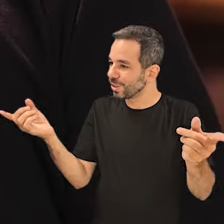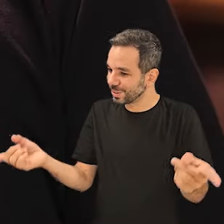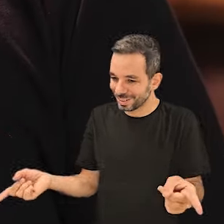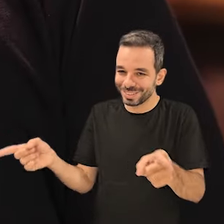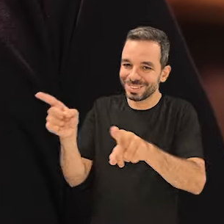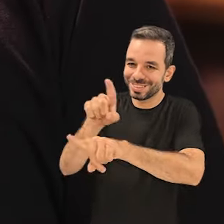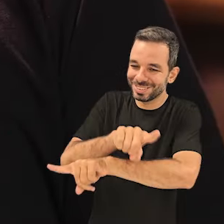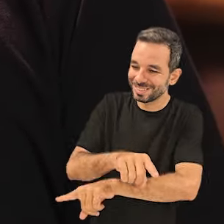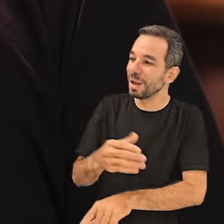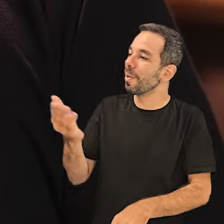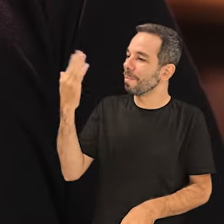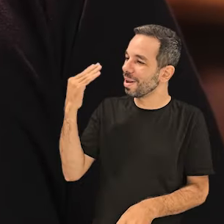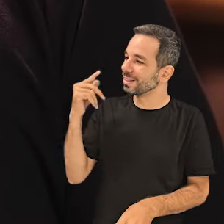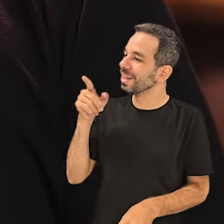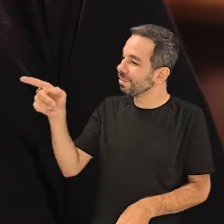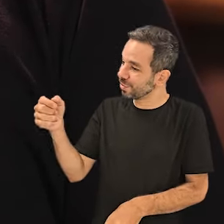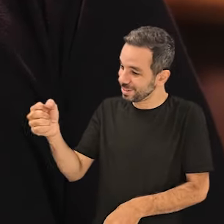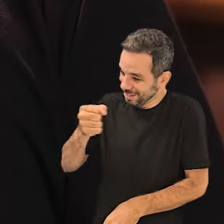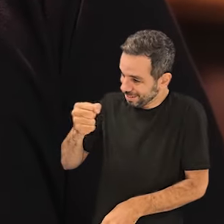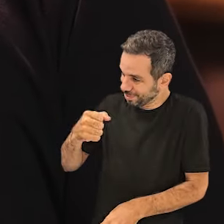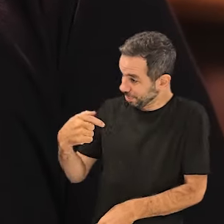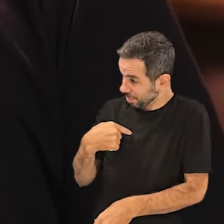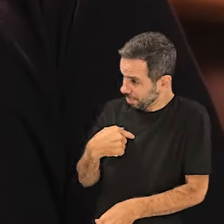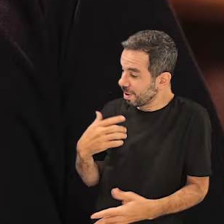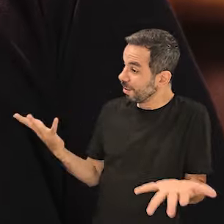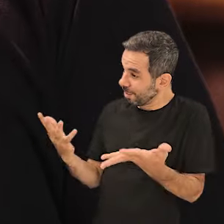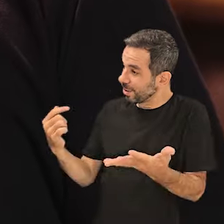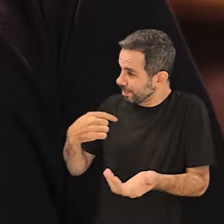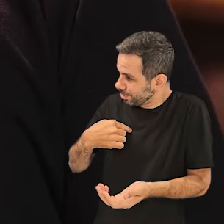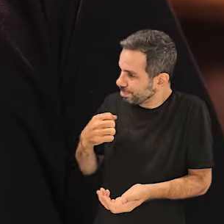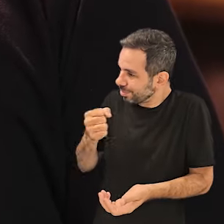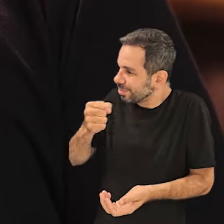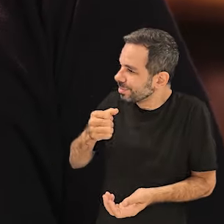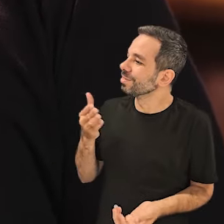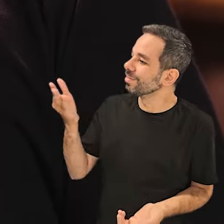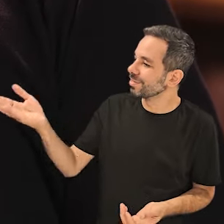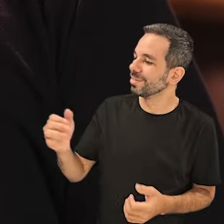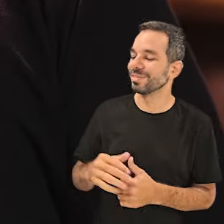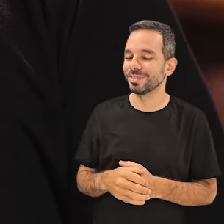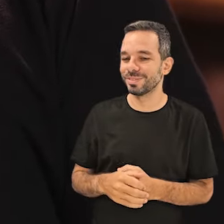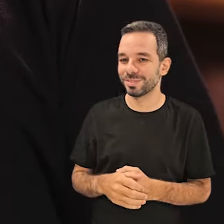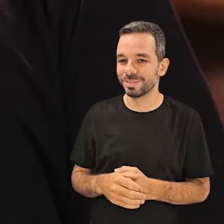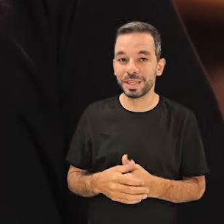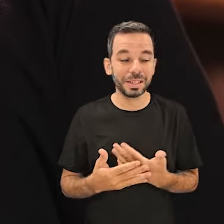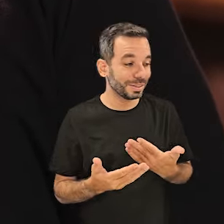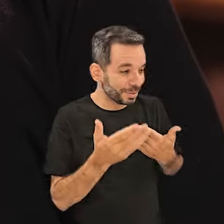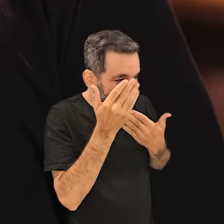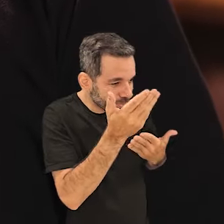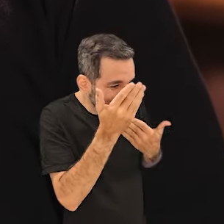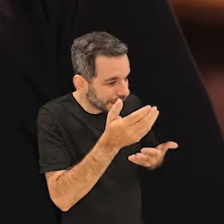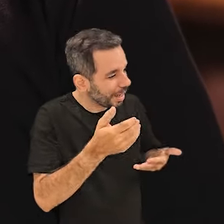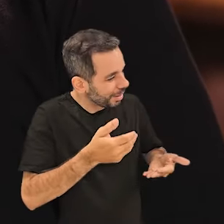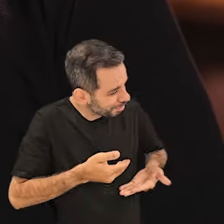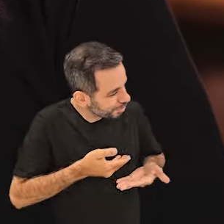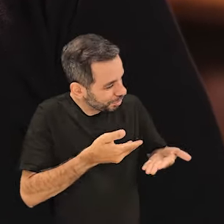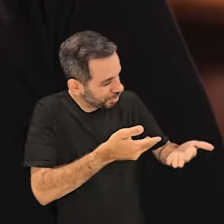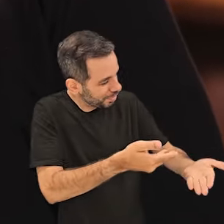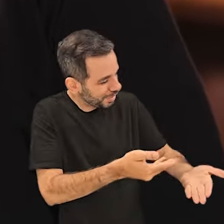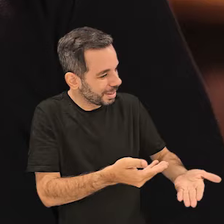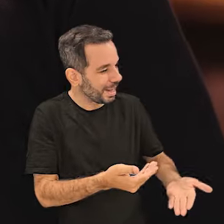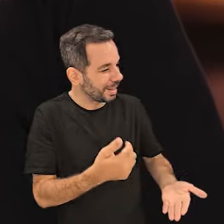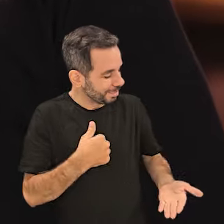inverteu. Fabrício já me entrevistou, hoje é a minha vez. Que alegria, querida. Muito obrigado pelo convite à TV Assembleia, é um prazer